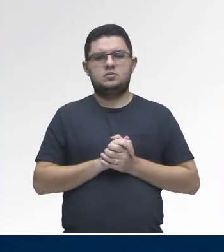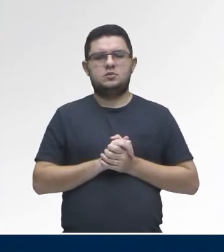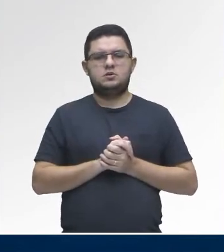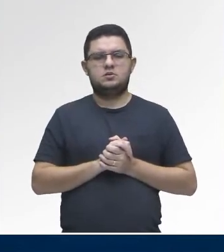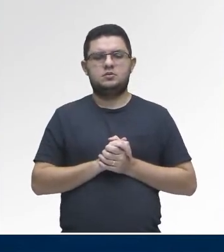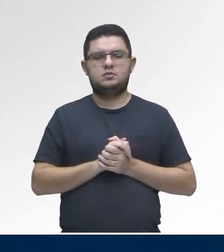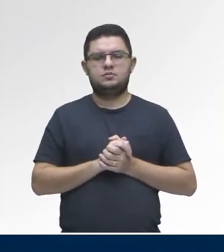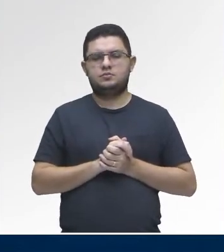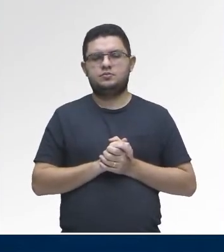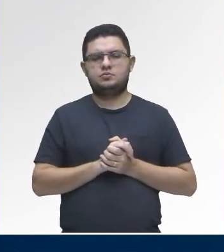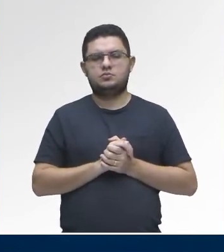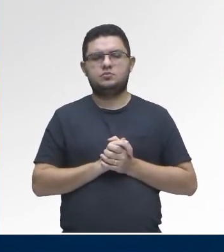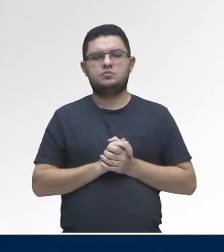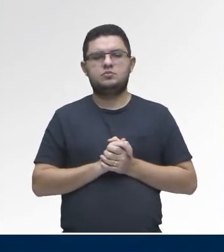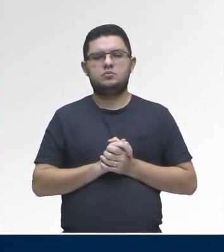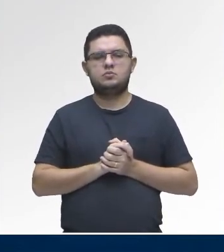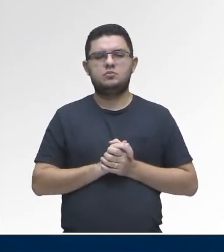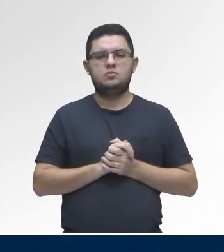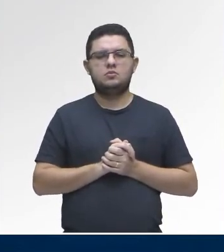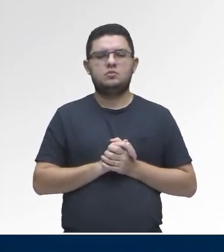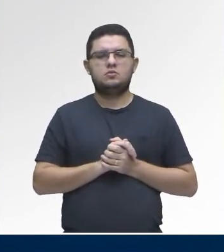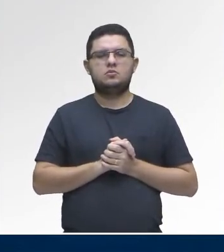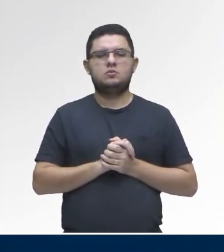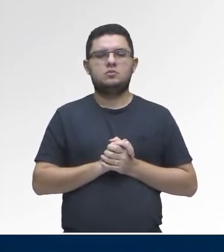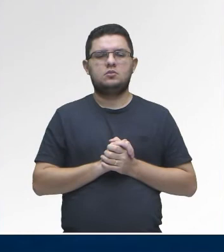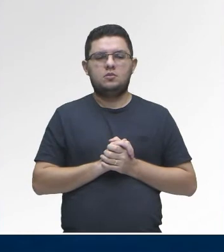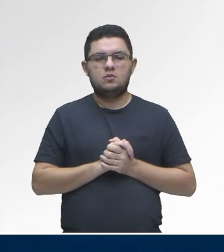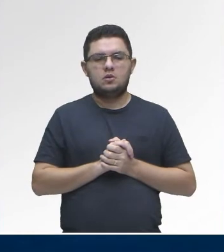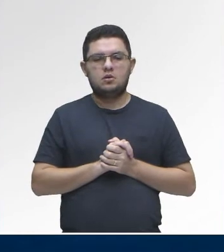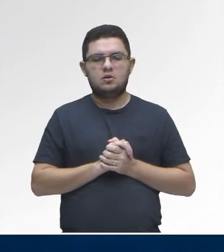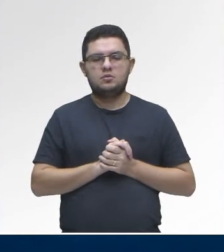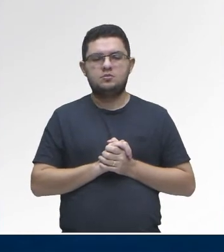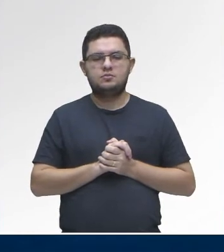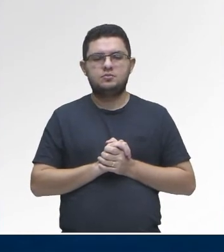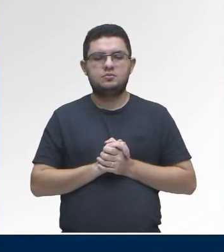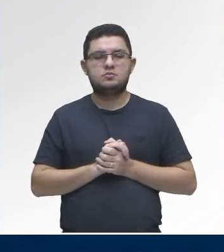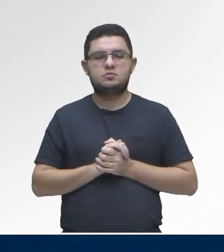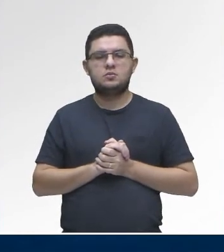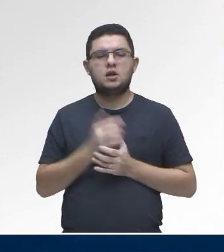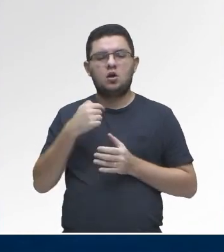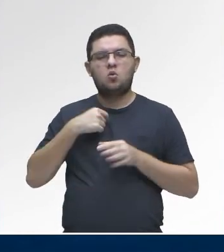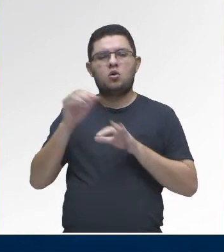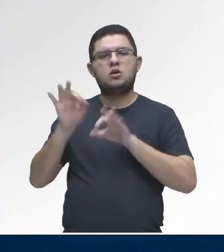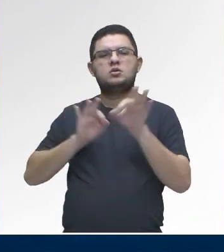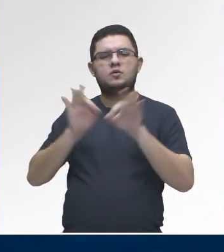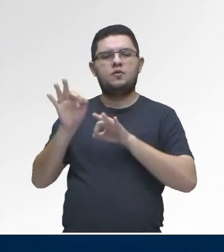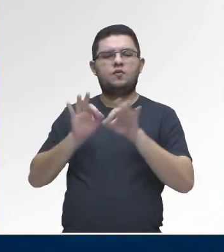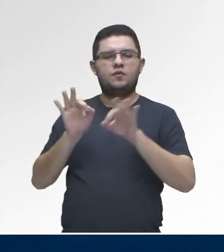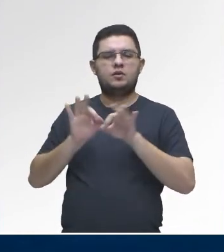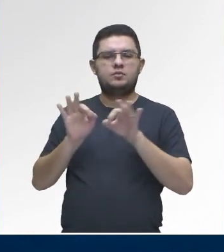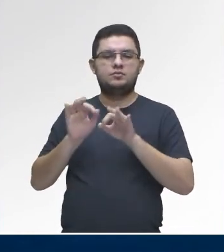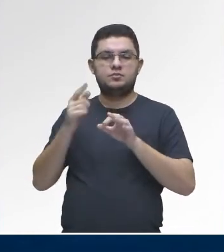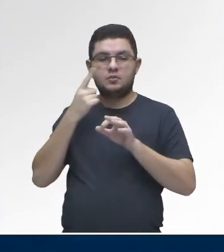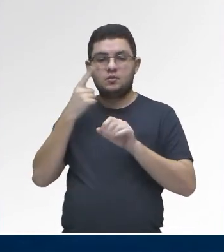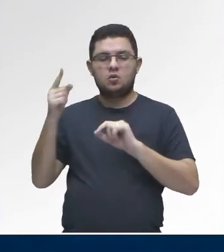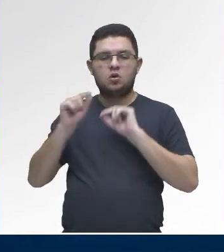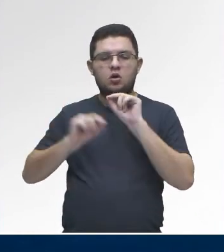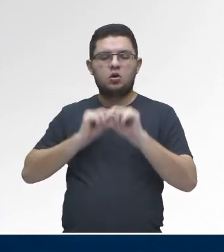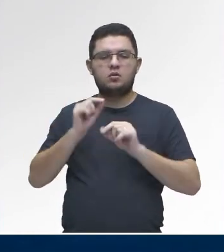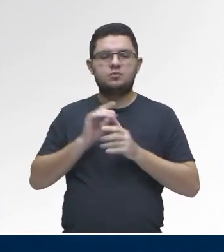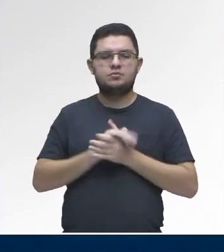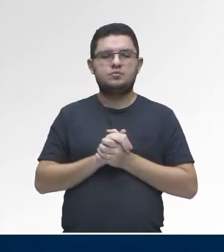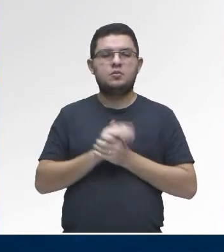estou resolvendo essa equação. Por quê? Eu encontrei esse valor de 3, que eu